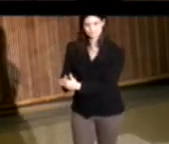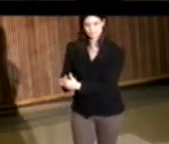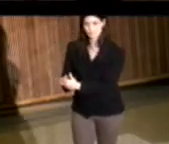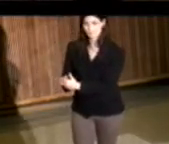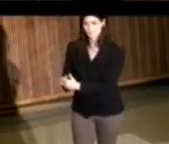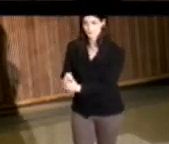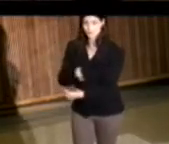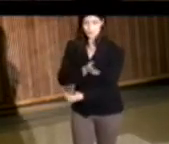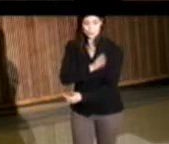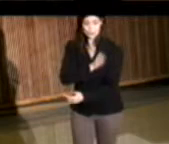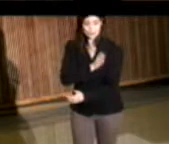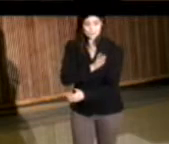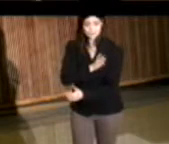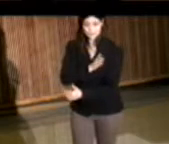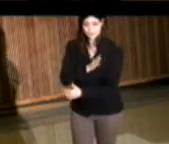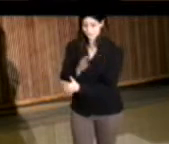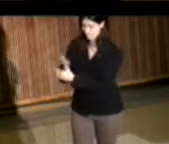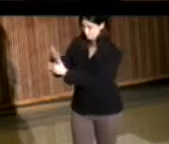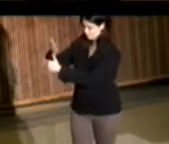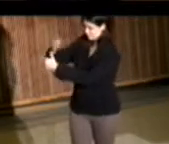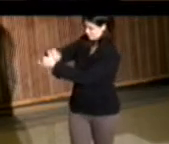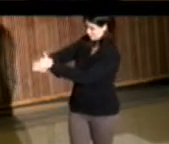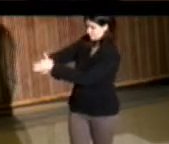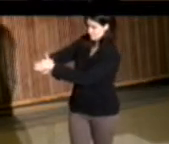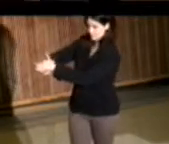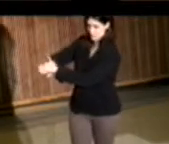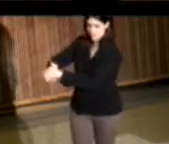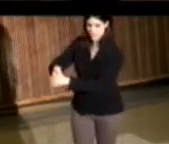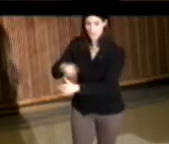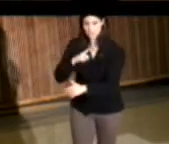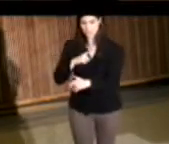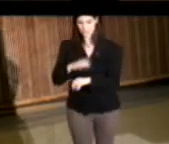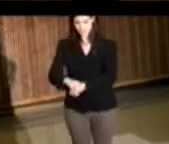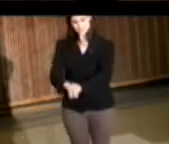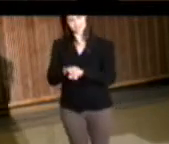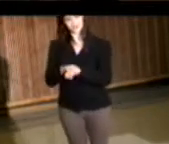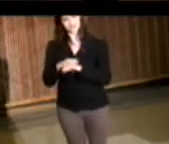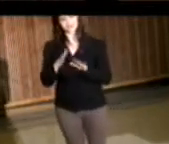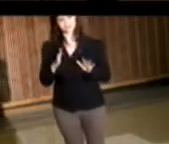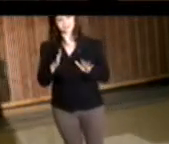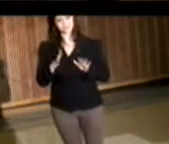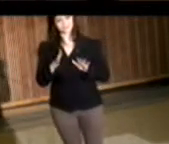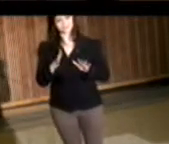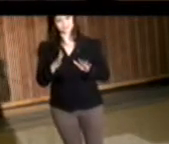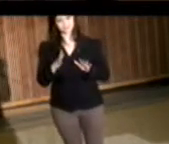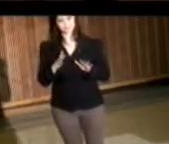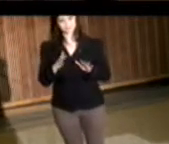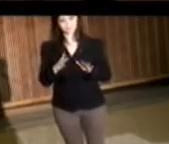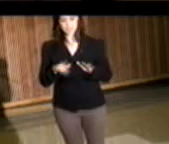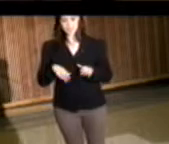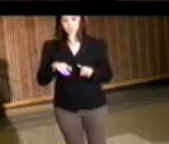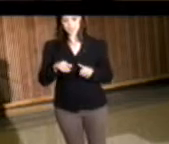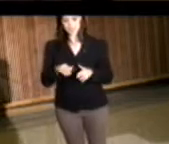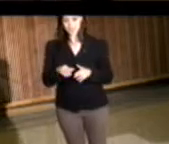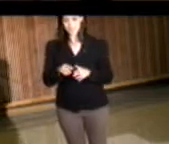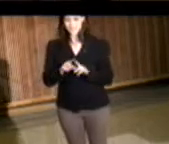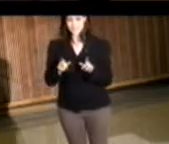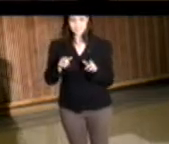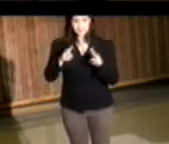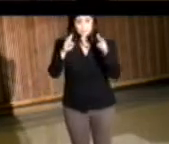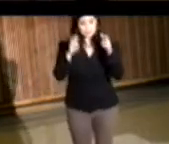único lugar onde você pode ficar absolutamente livre do perigo de amar é o